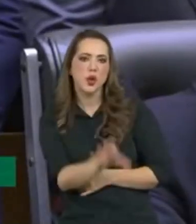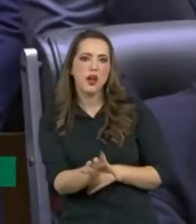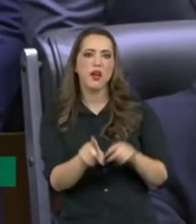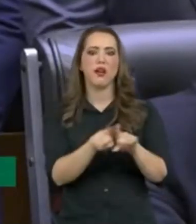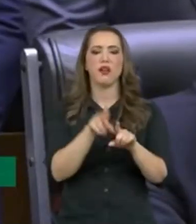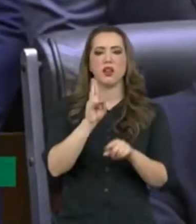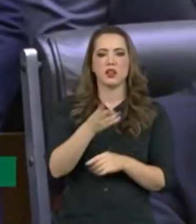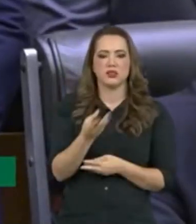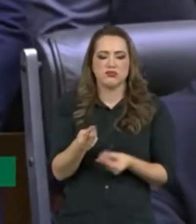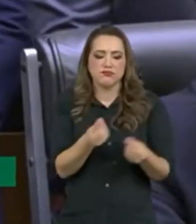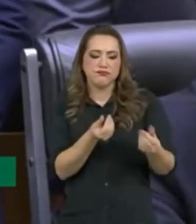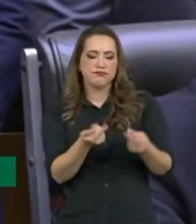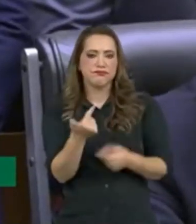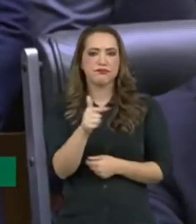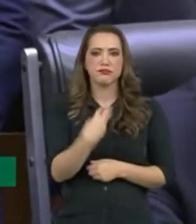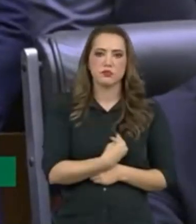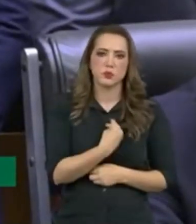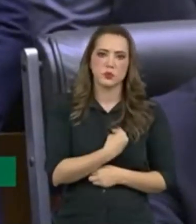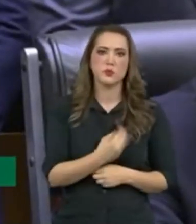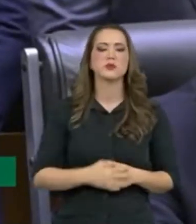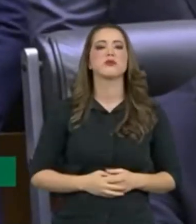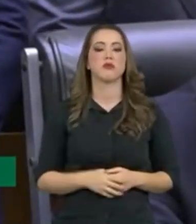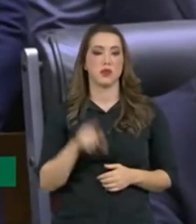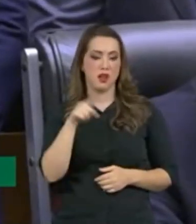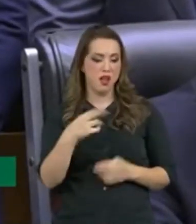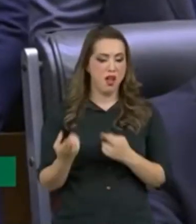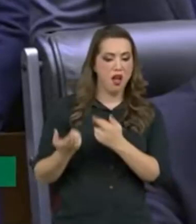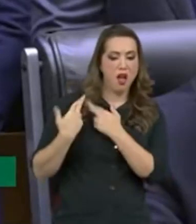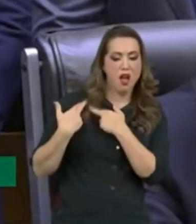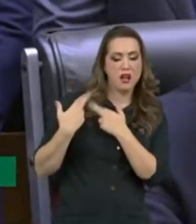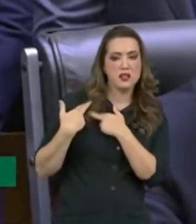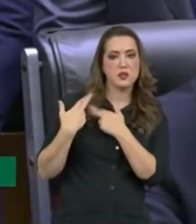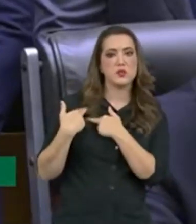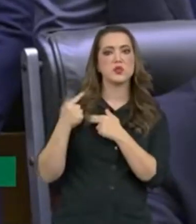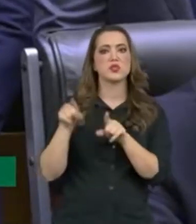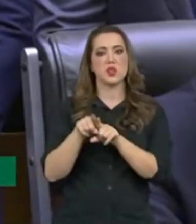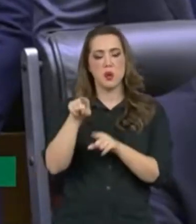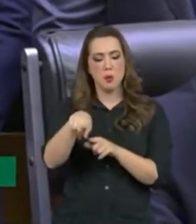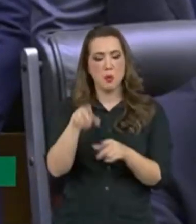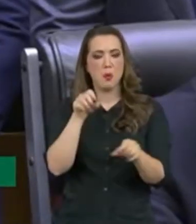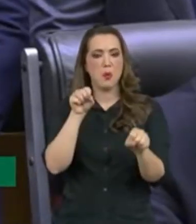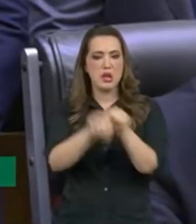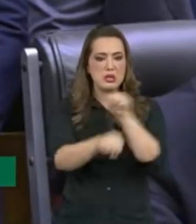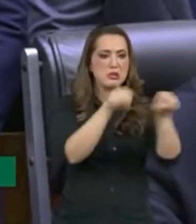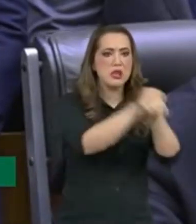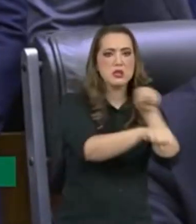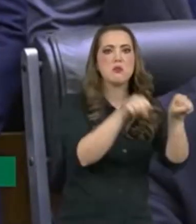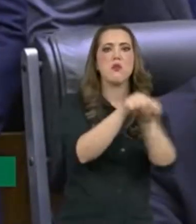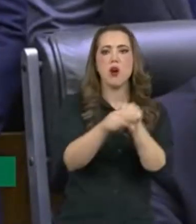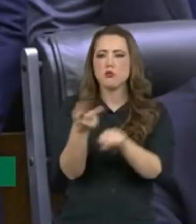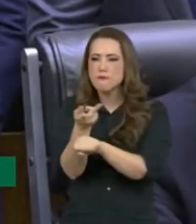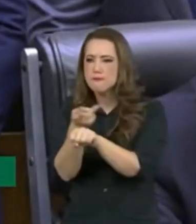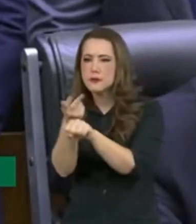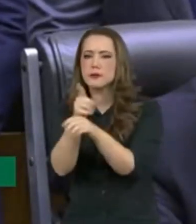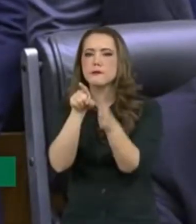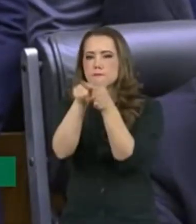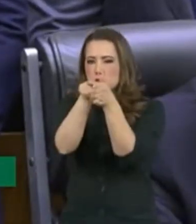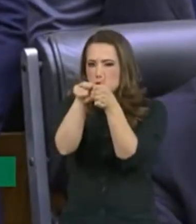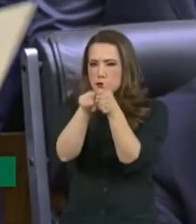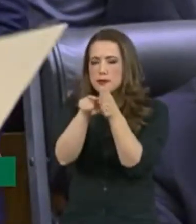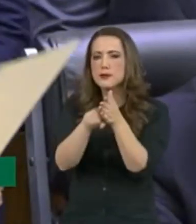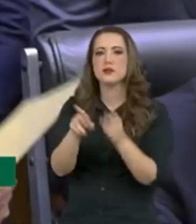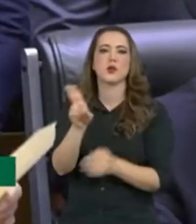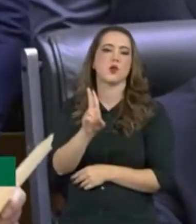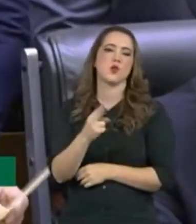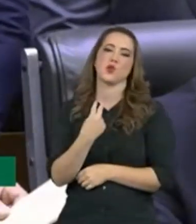e insensível à vida. As responsabilidades por esse genocídio hão de ser apuradas e não devem